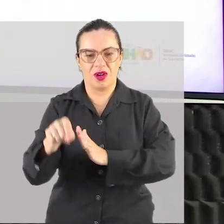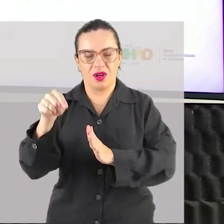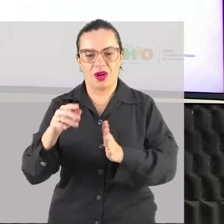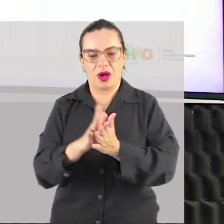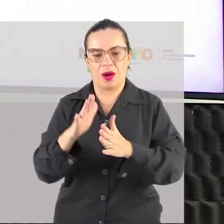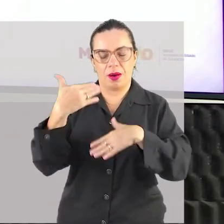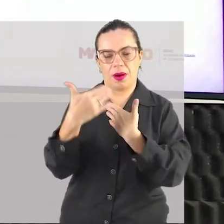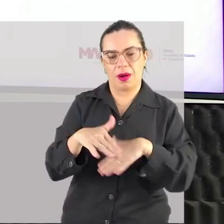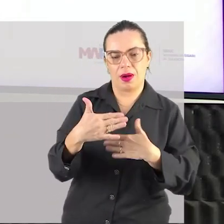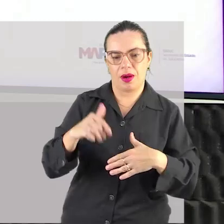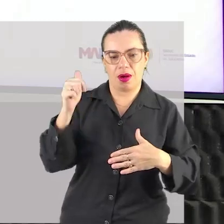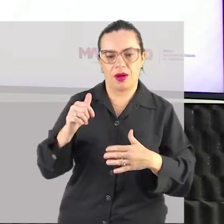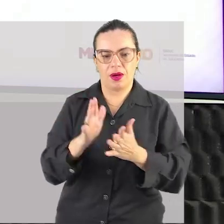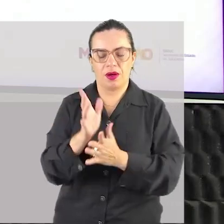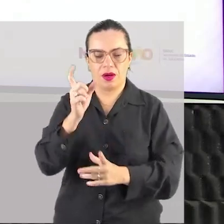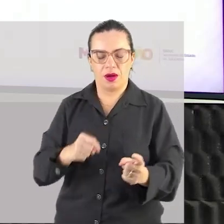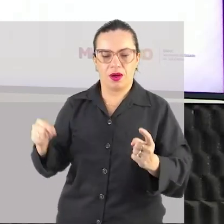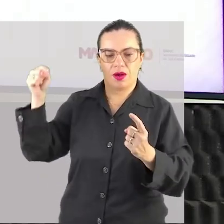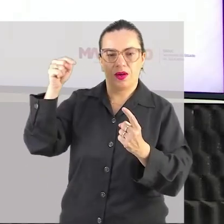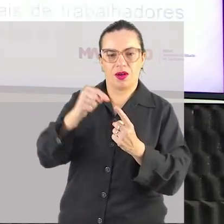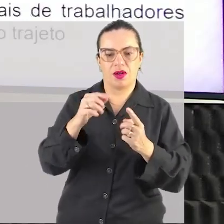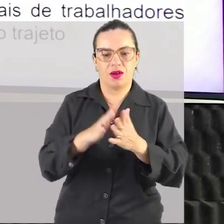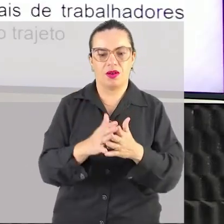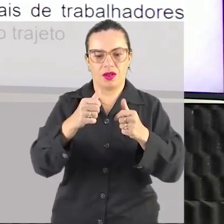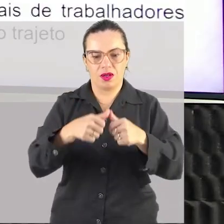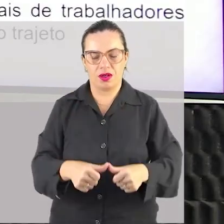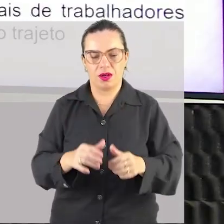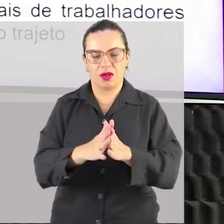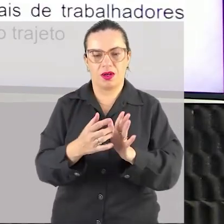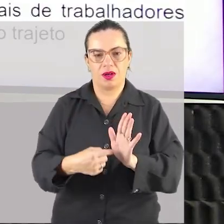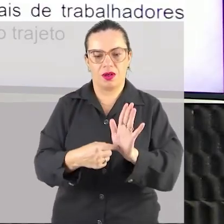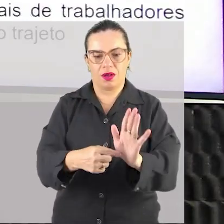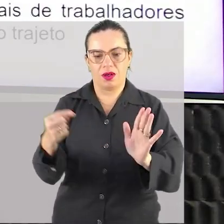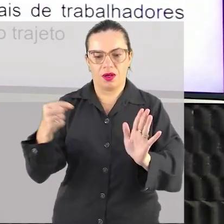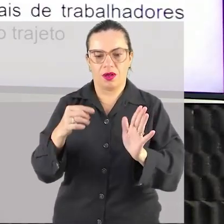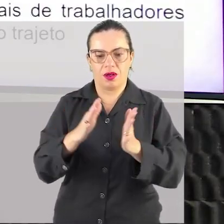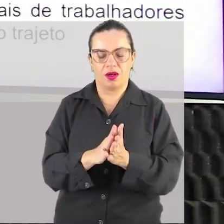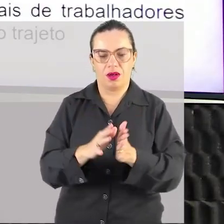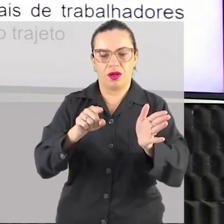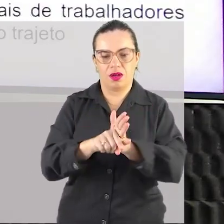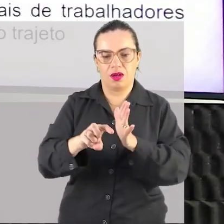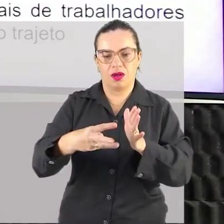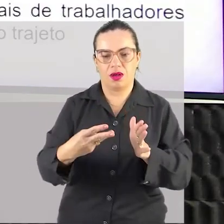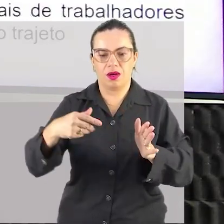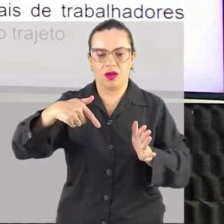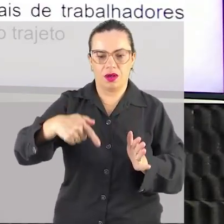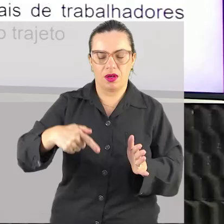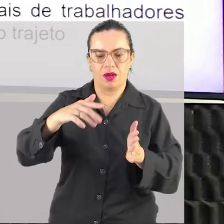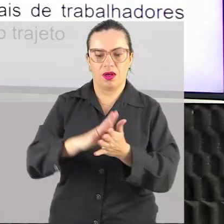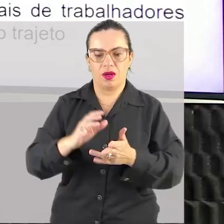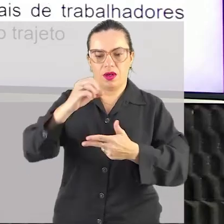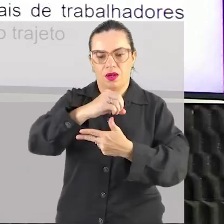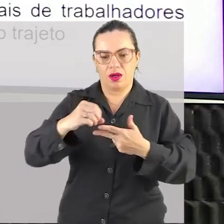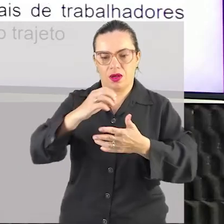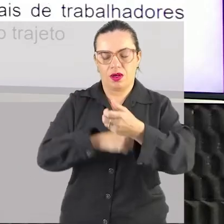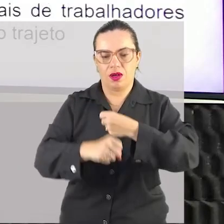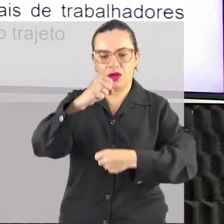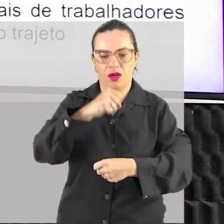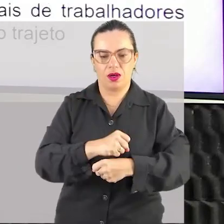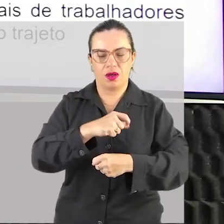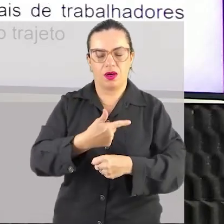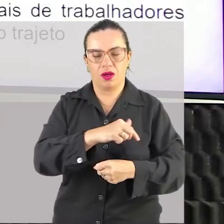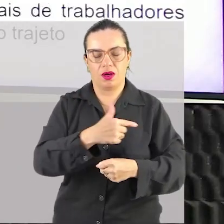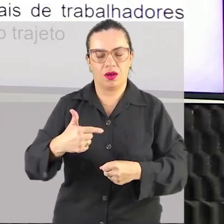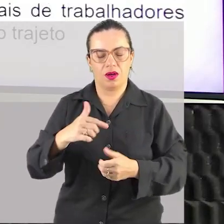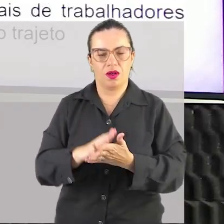a nossa missão aqui hein então sem delongas vem comigo Olha só questão 37 do Enem de 2022 de ontem